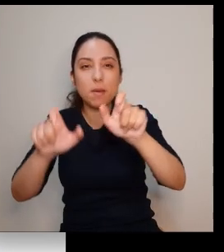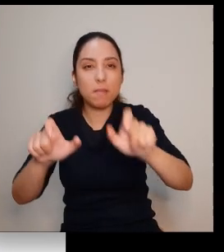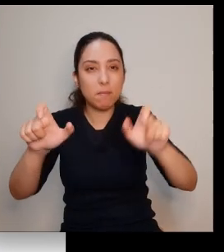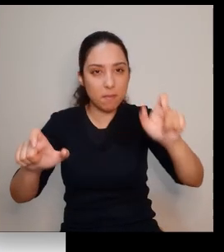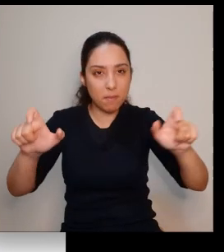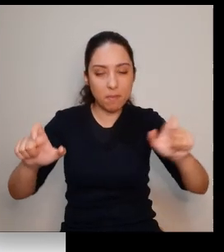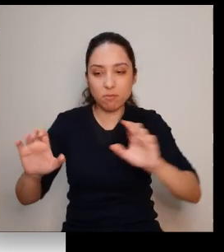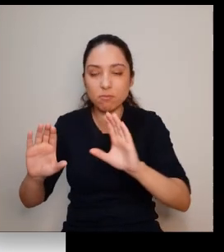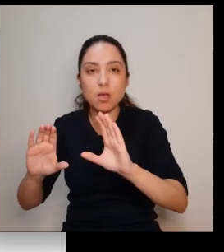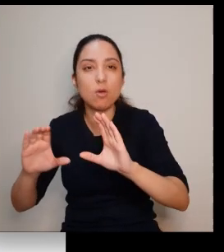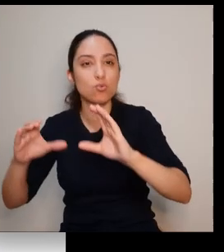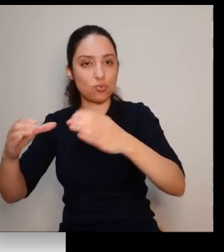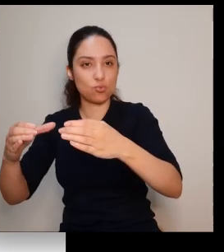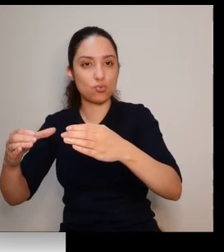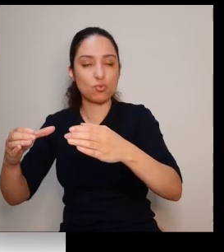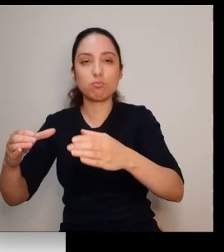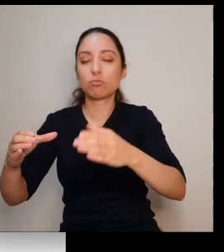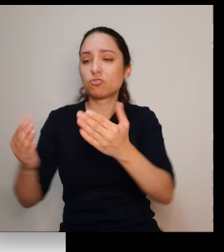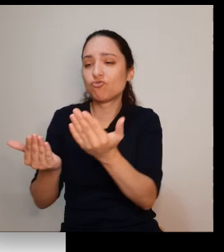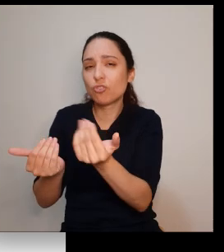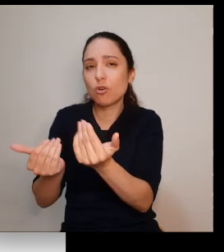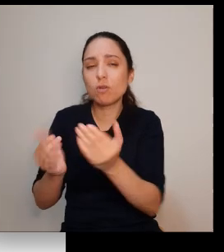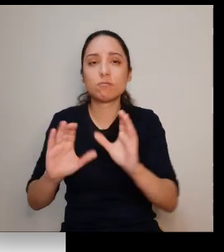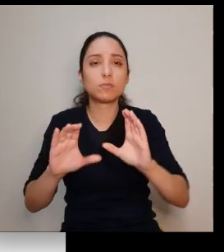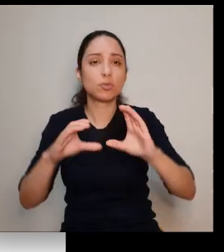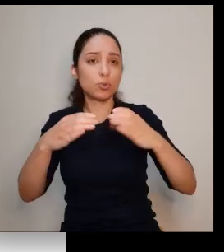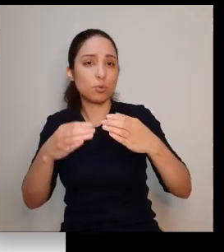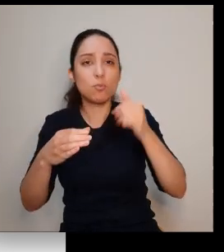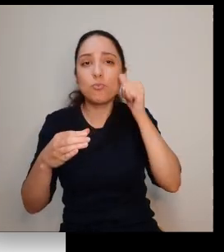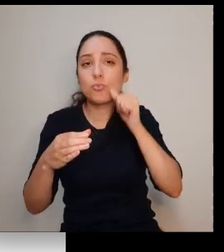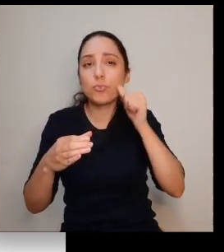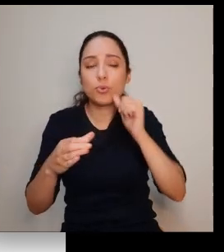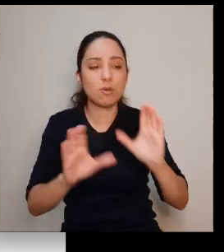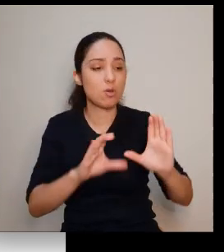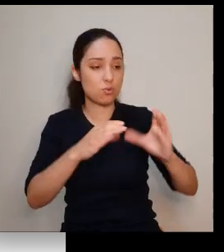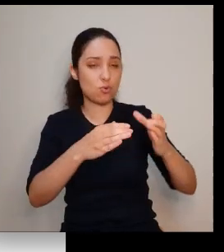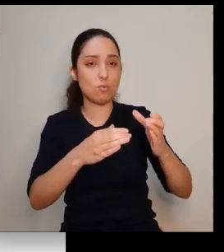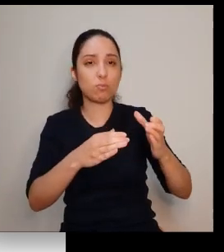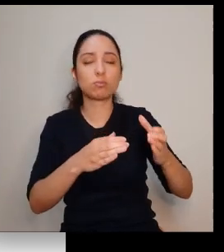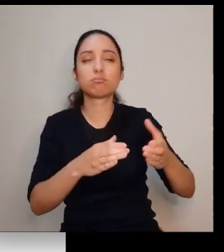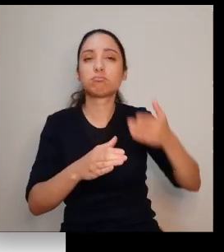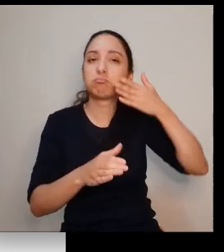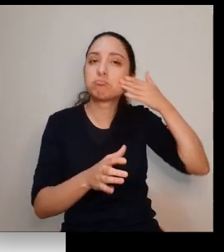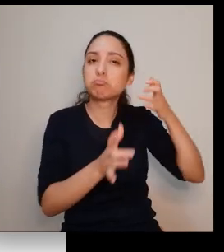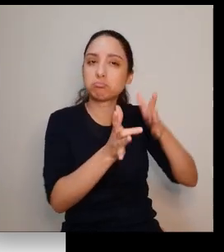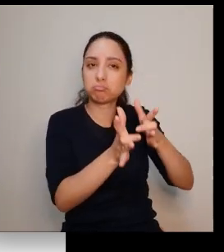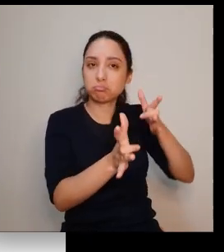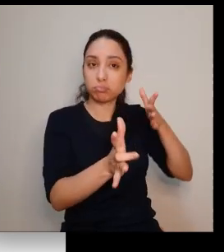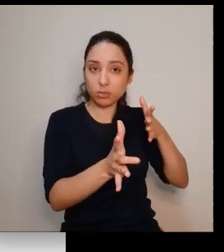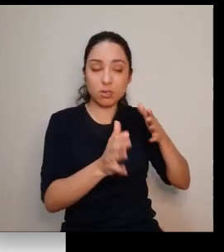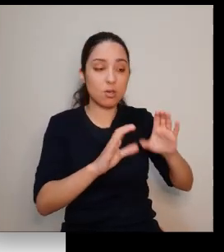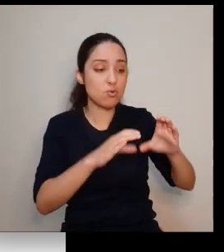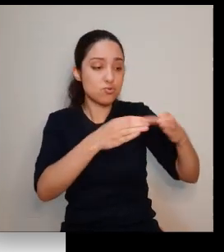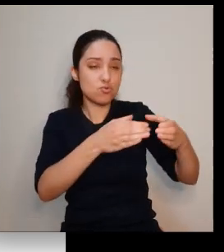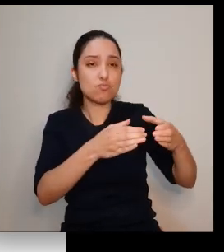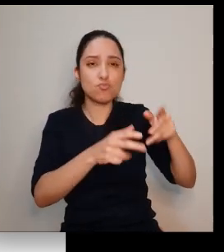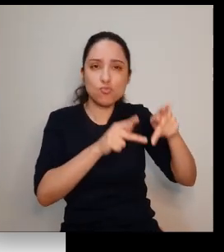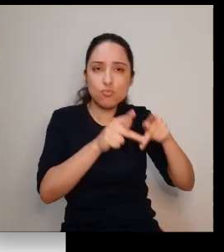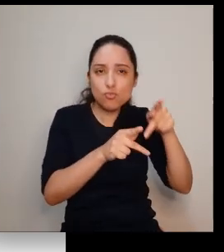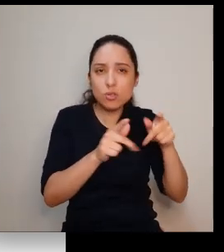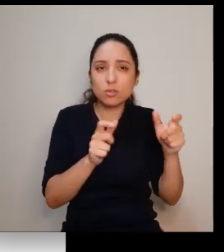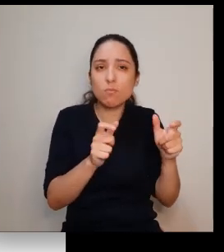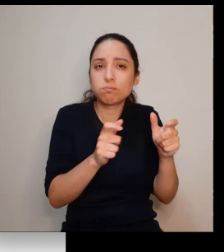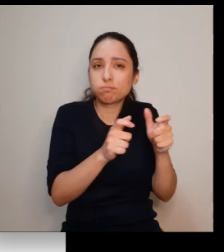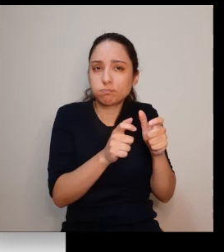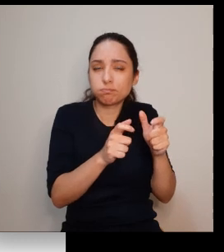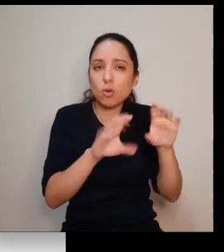baseadas na natureza na tomada de decisão, por meio da cooperação em vários níveis e da inclusão de todos os interessados,